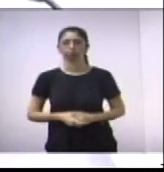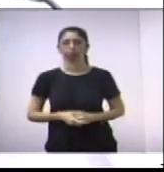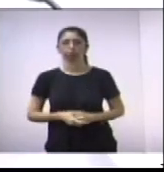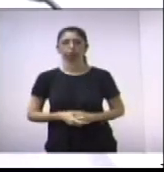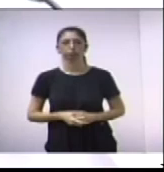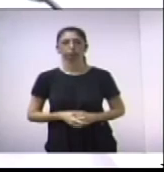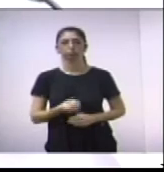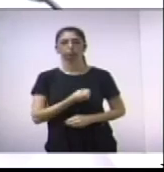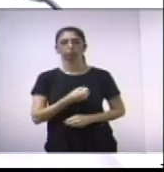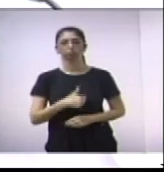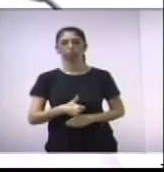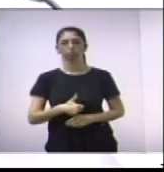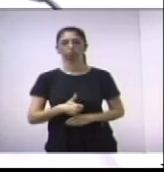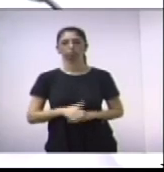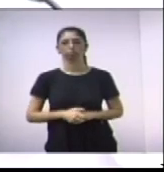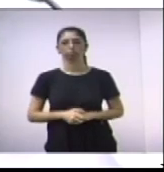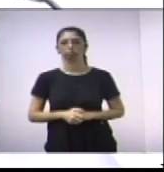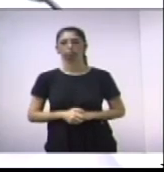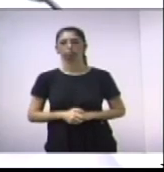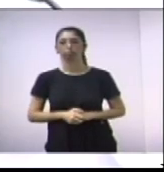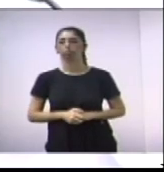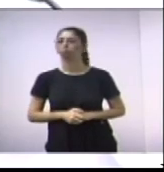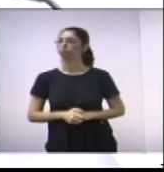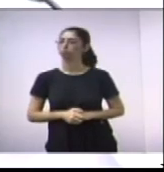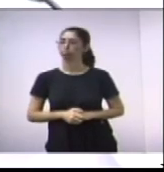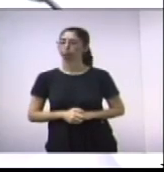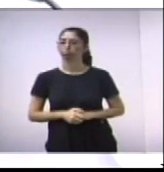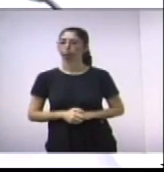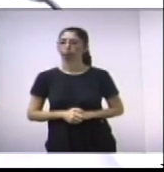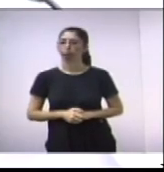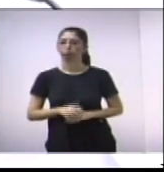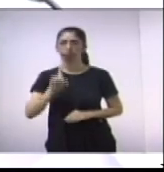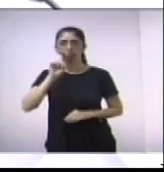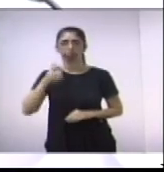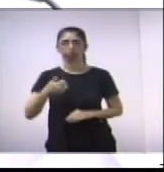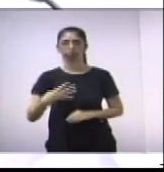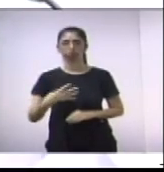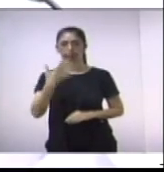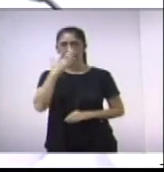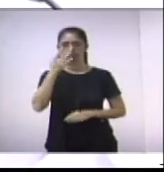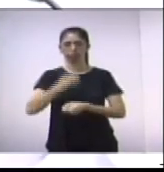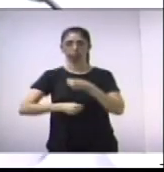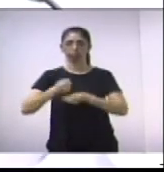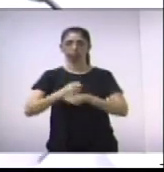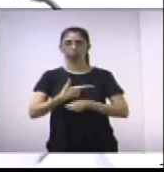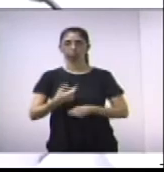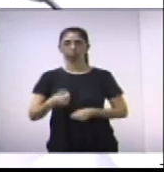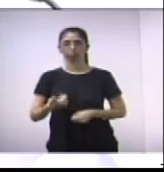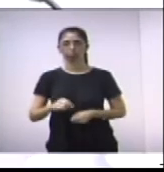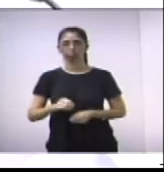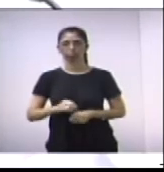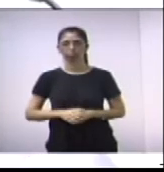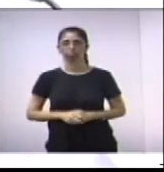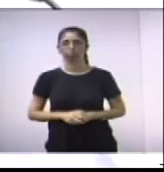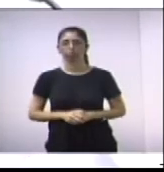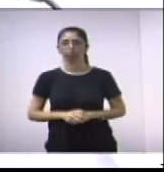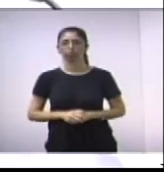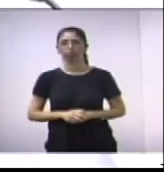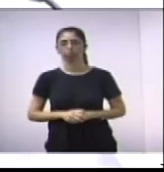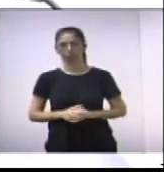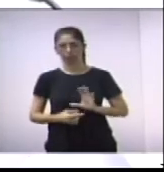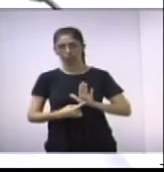Item I. 4. No dia 14 de fevereiro de 2010, nos seguintes horários.